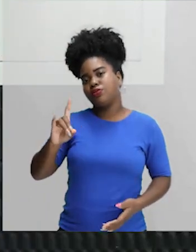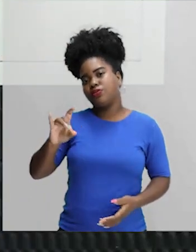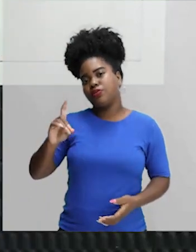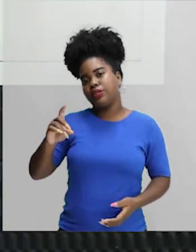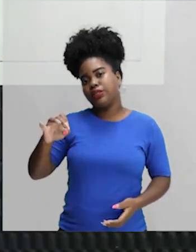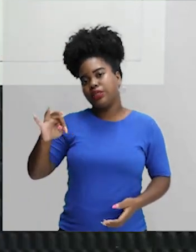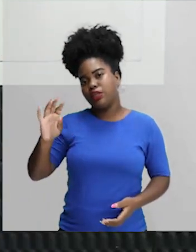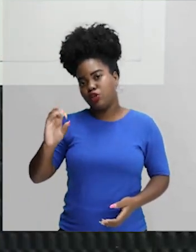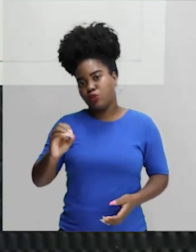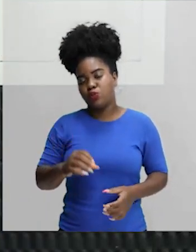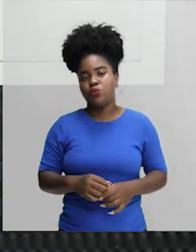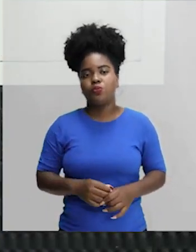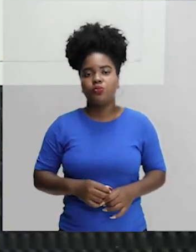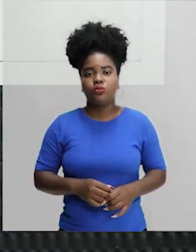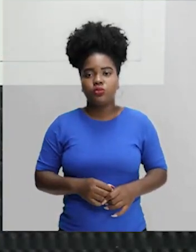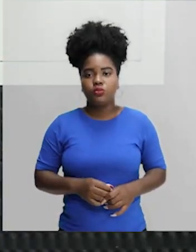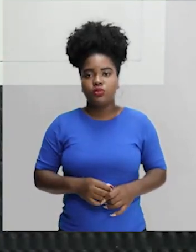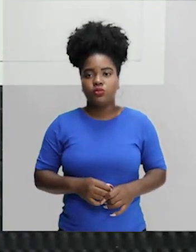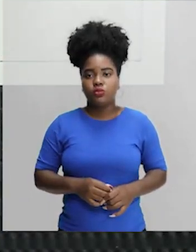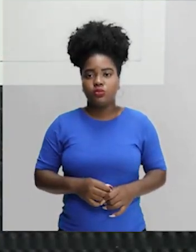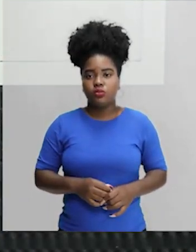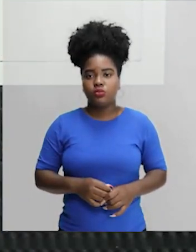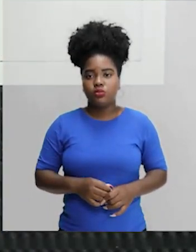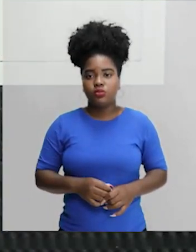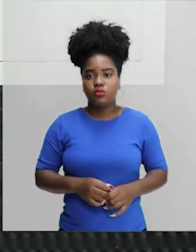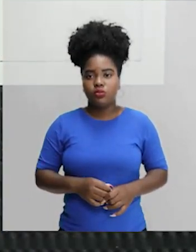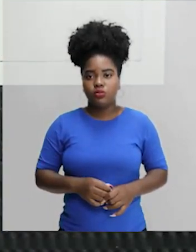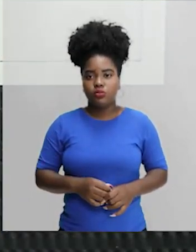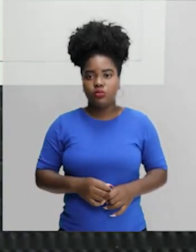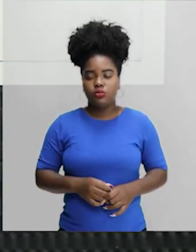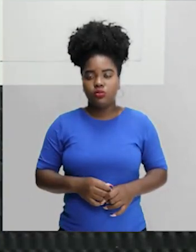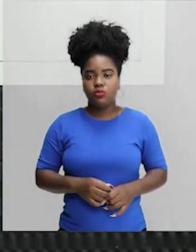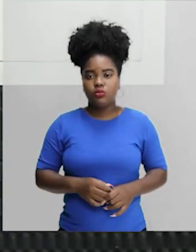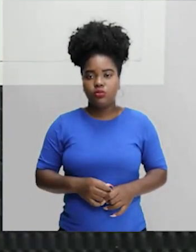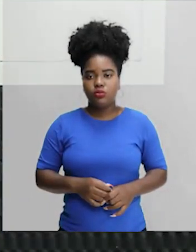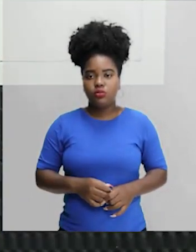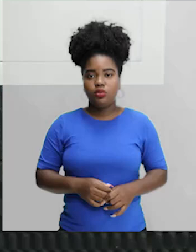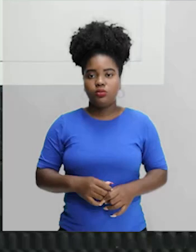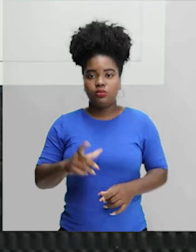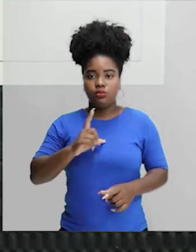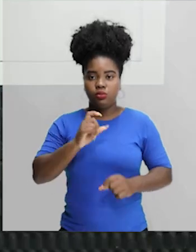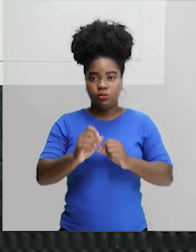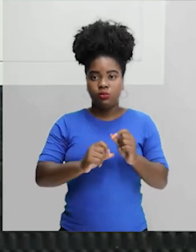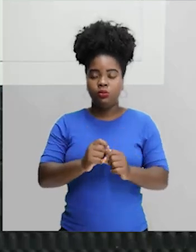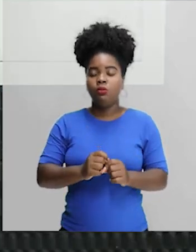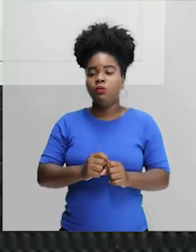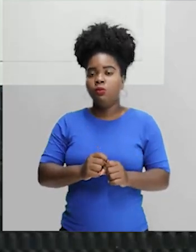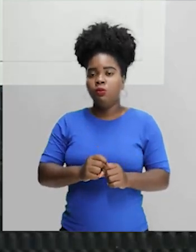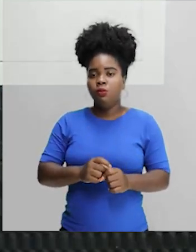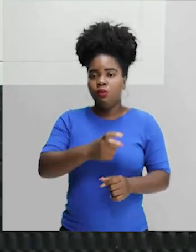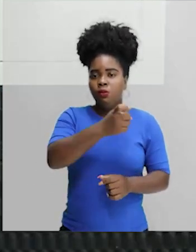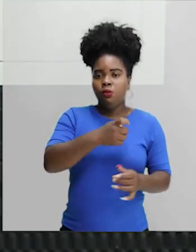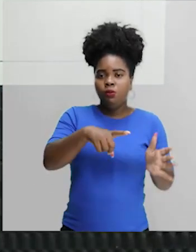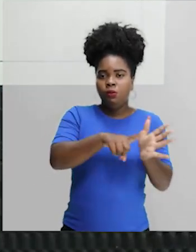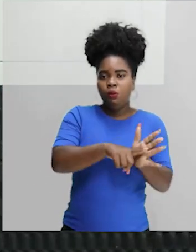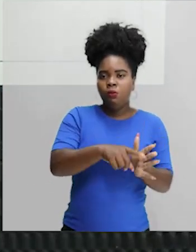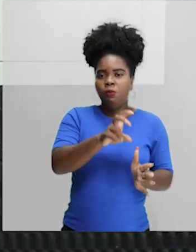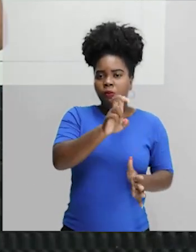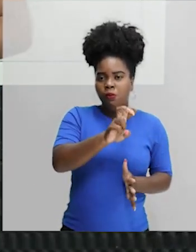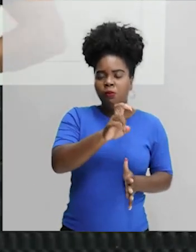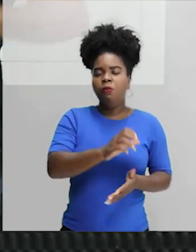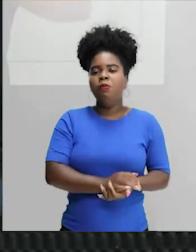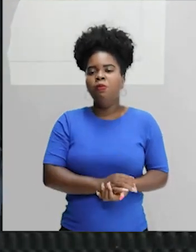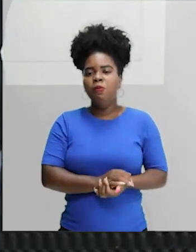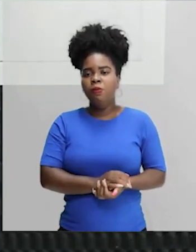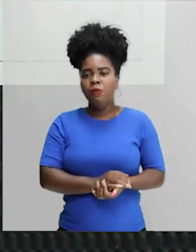essa confusão também. Mas esse carinha aqui é o dividendo. Certo? O divisor é o x menos 5. O que a gente obtém é o